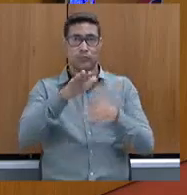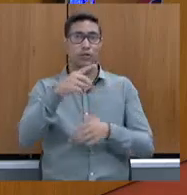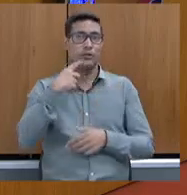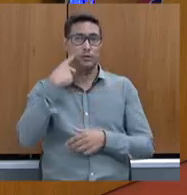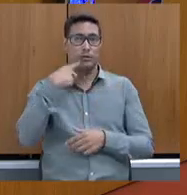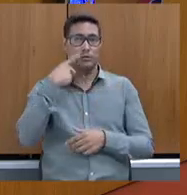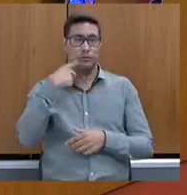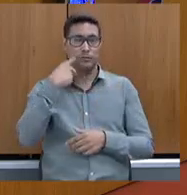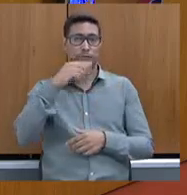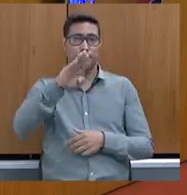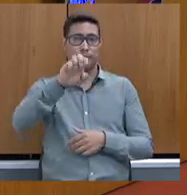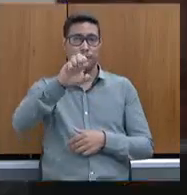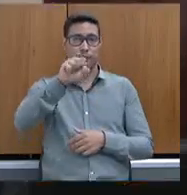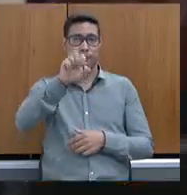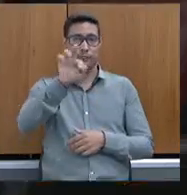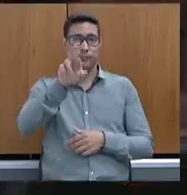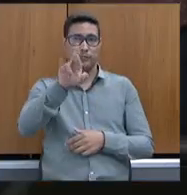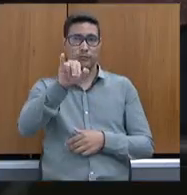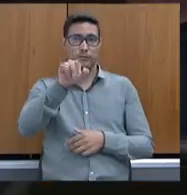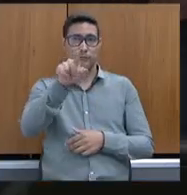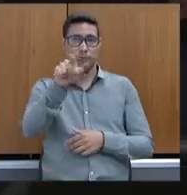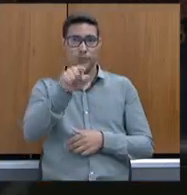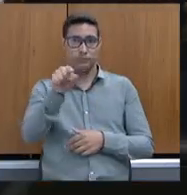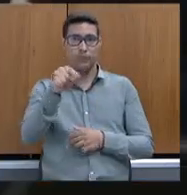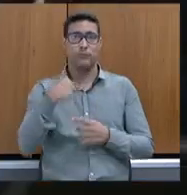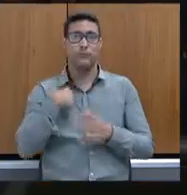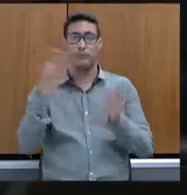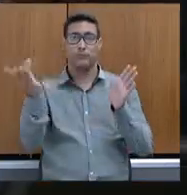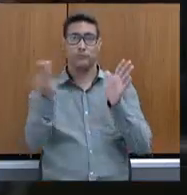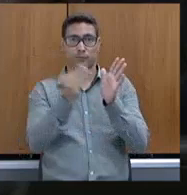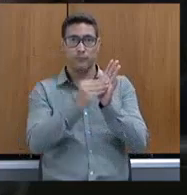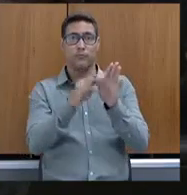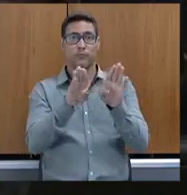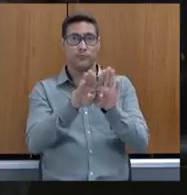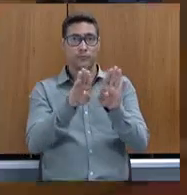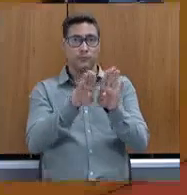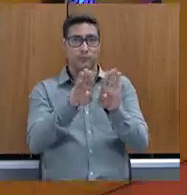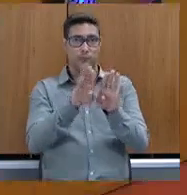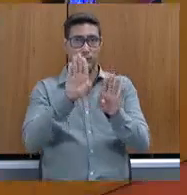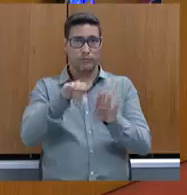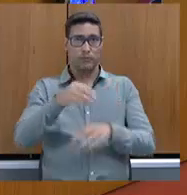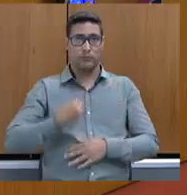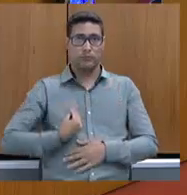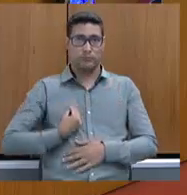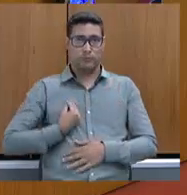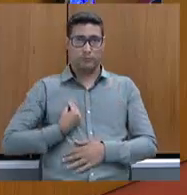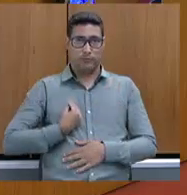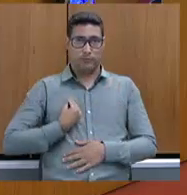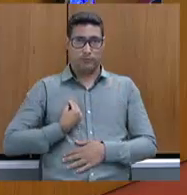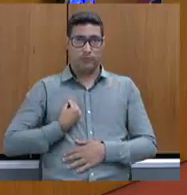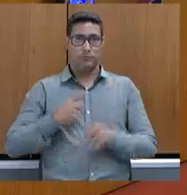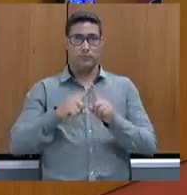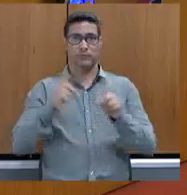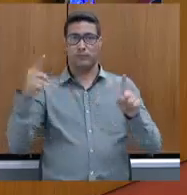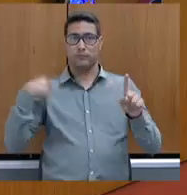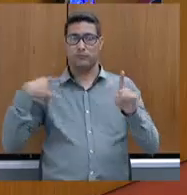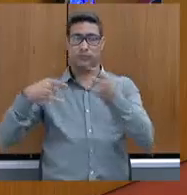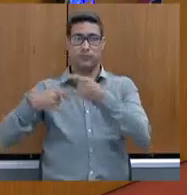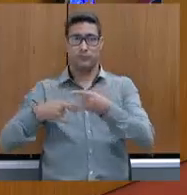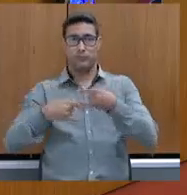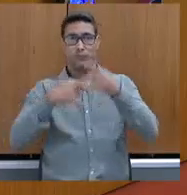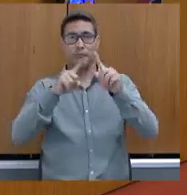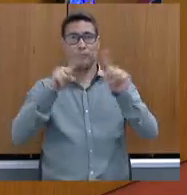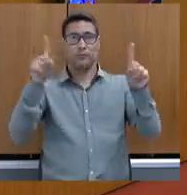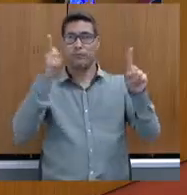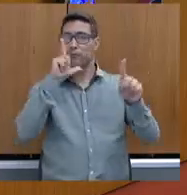deputada Beatriz Cerqueira registro aqui agora sim de forma presencial já que ele estava de forma remota agora